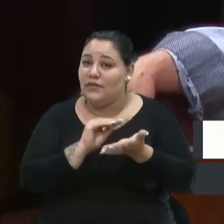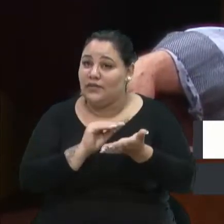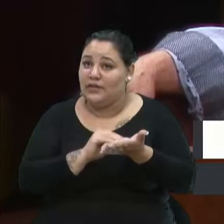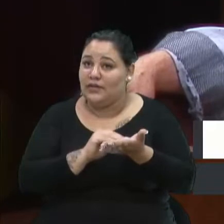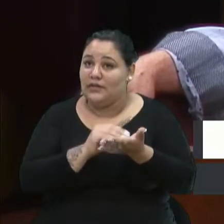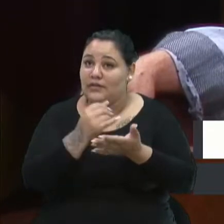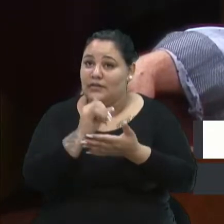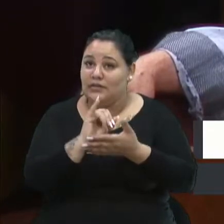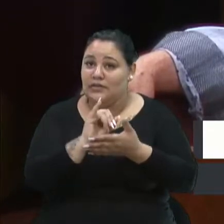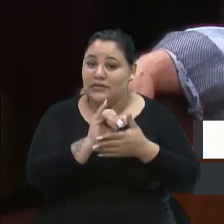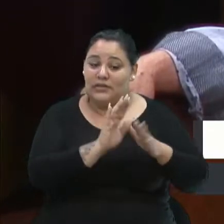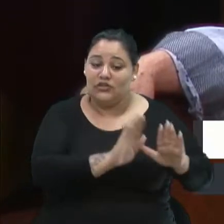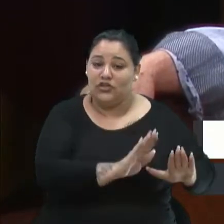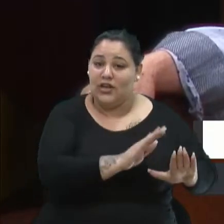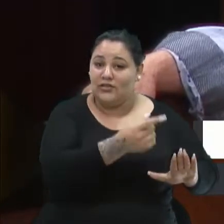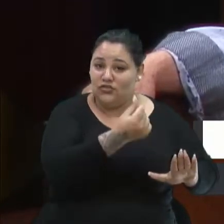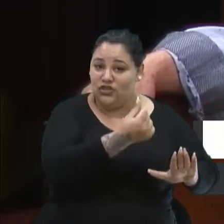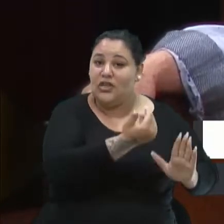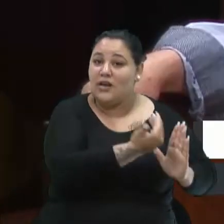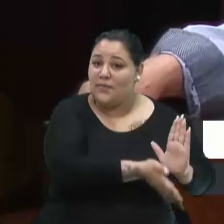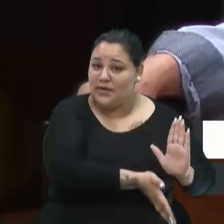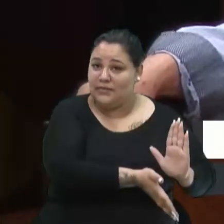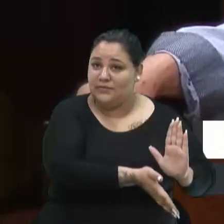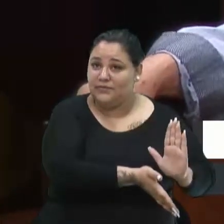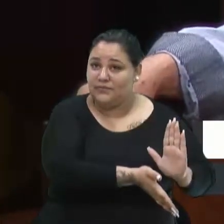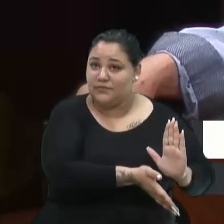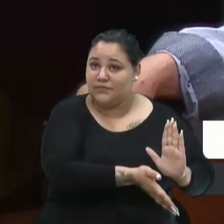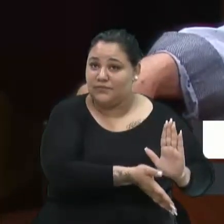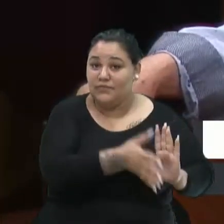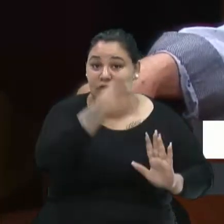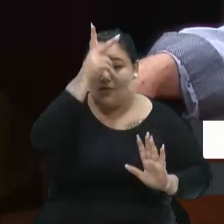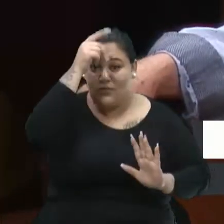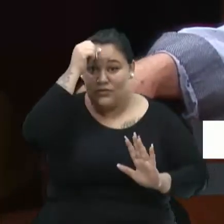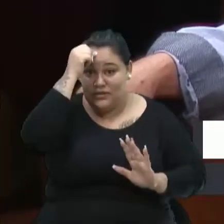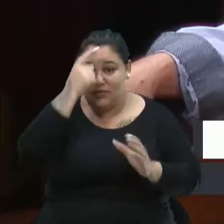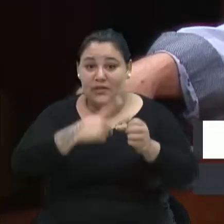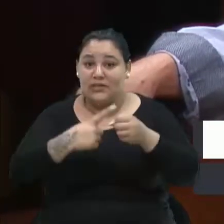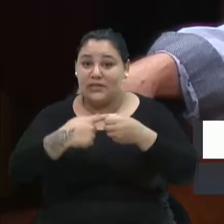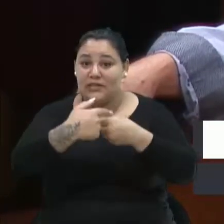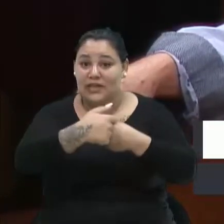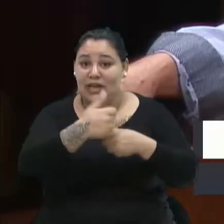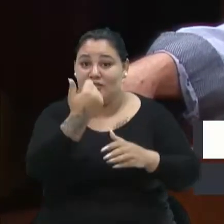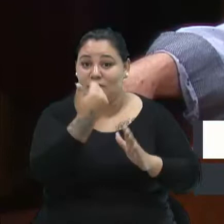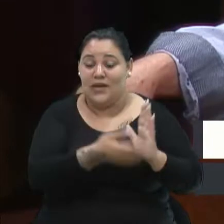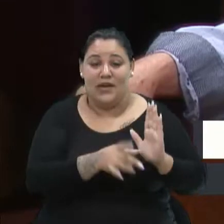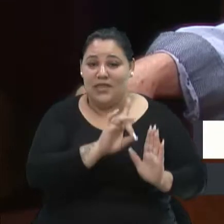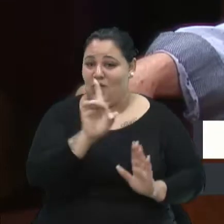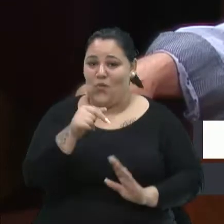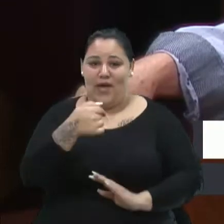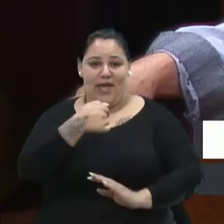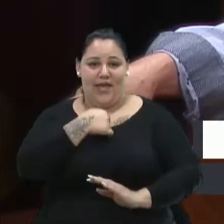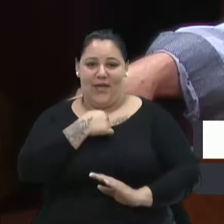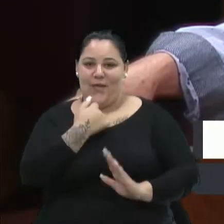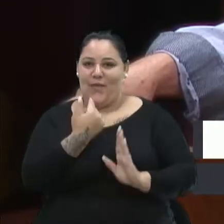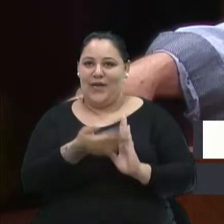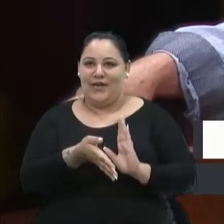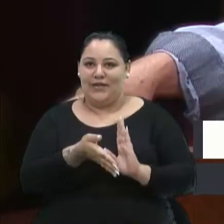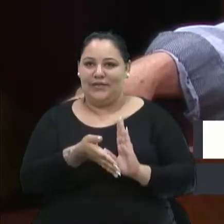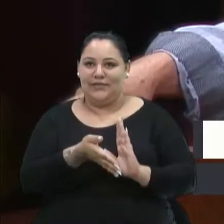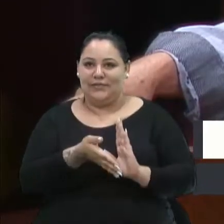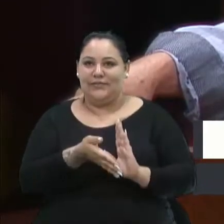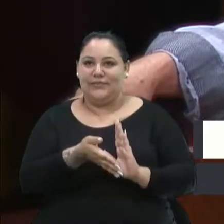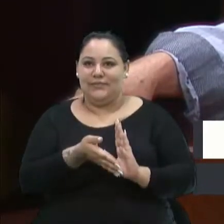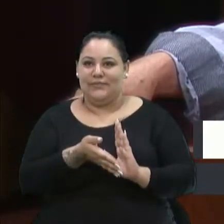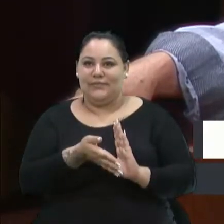deixar lá, perderíamos. O município perde, a cidade perde, não é o Velocino que perde, a responsabilidade do